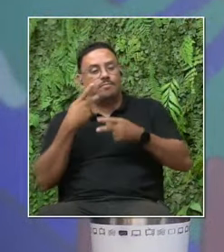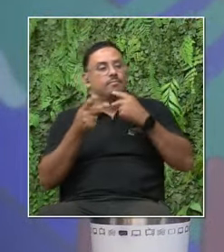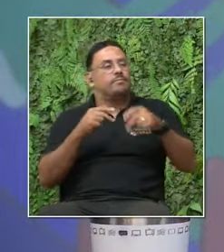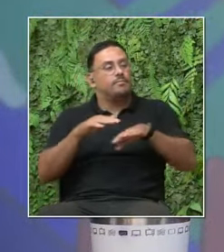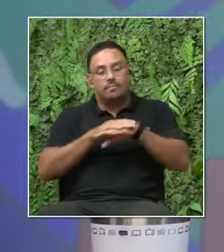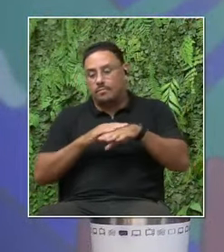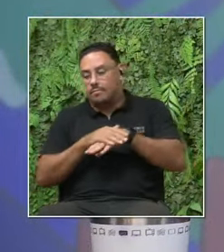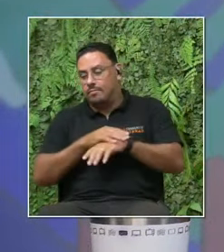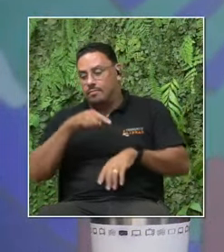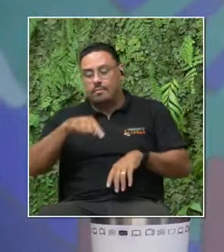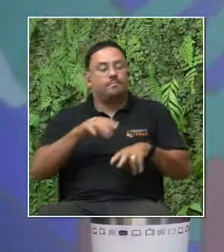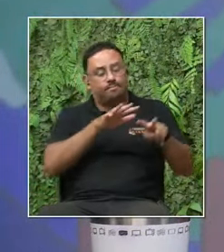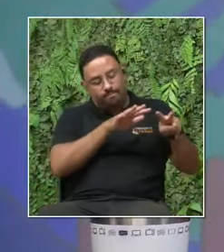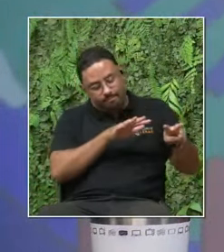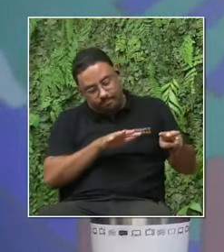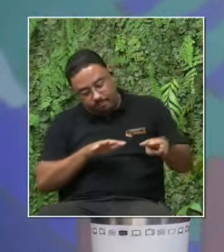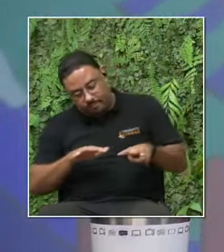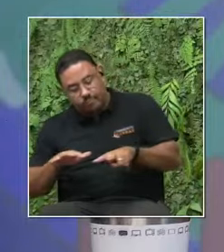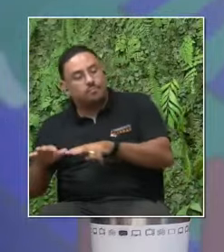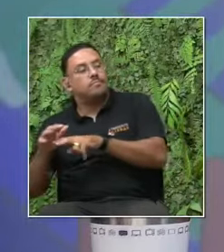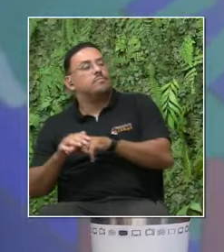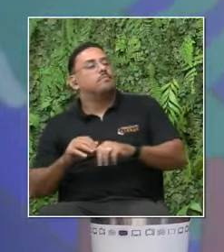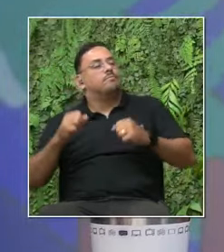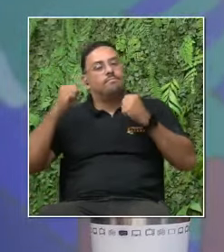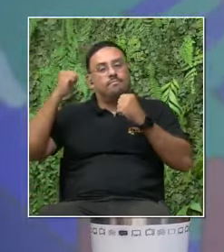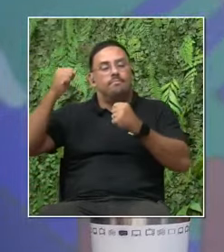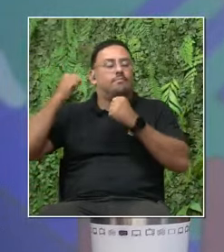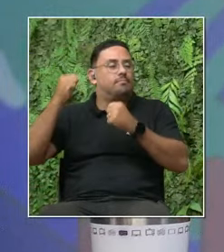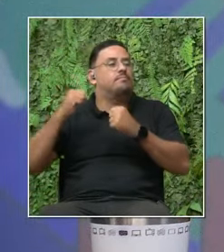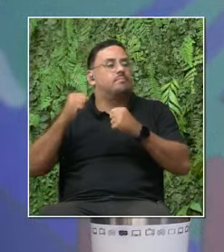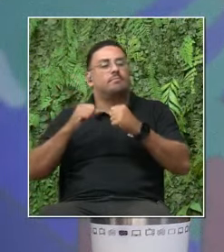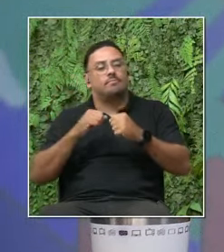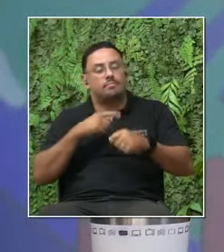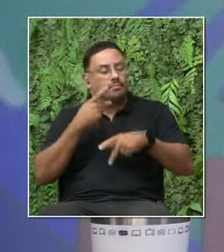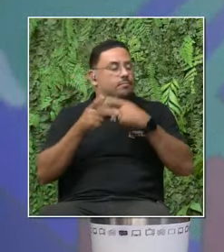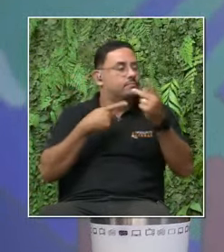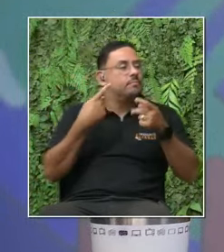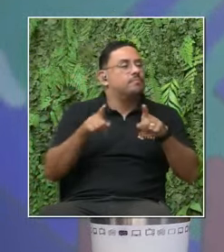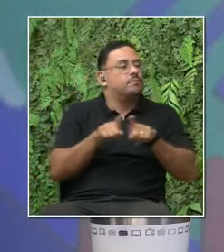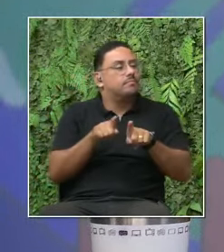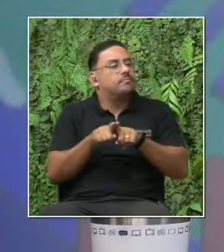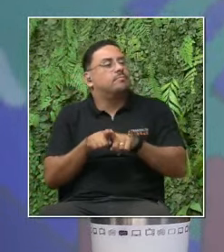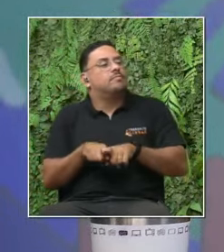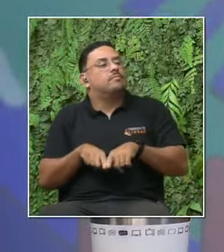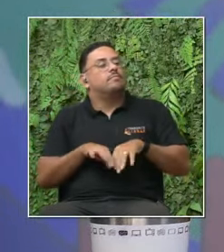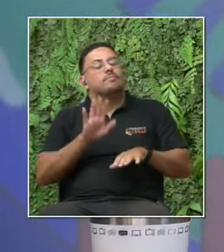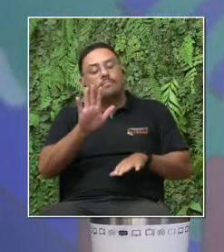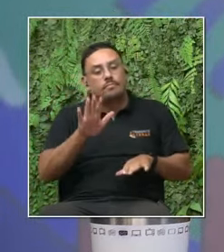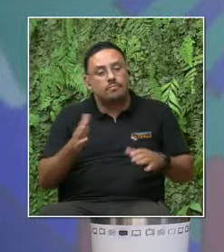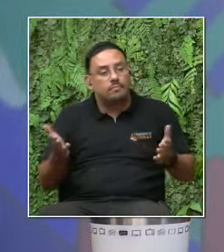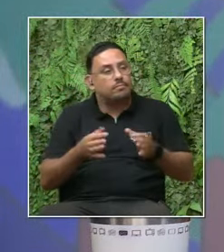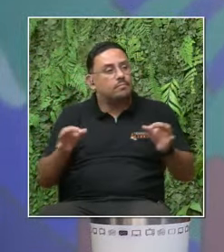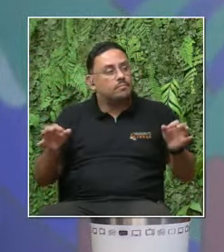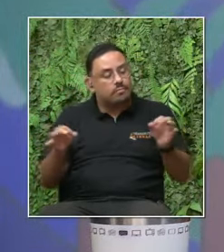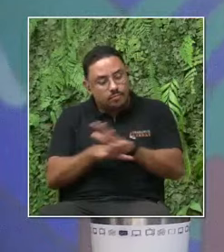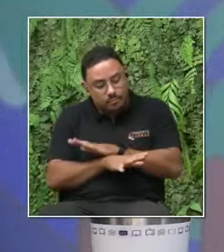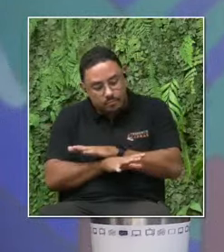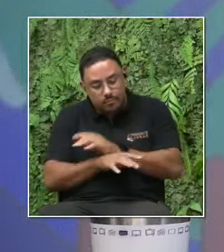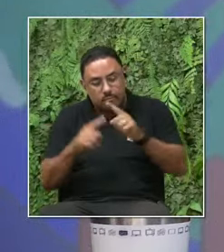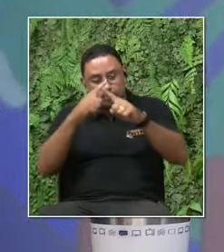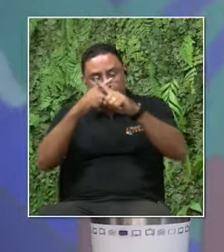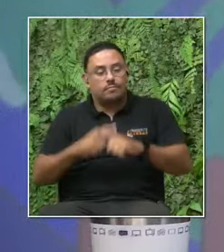E discutida aí durante a semana né o torcedor vai se manifestar também né mas acabou o Campeonato